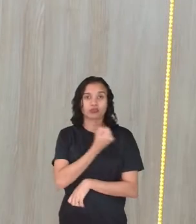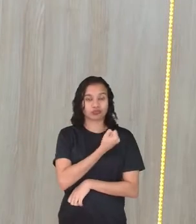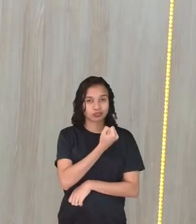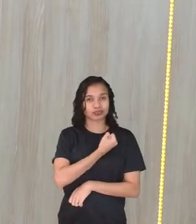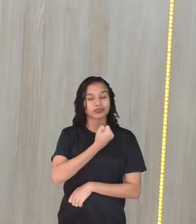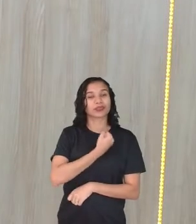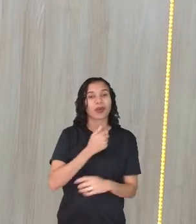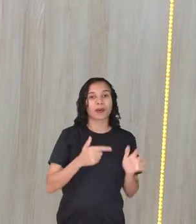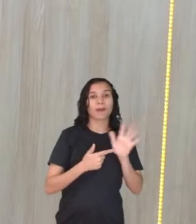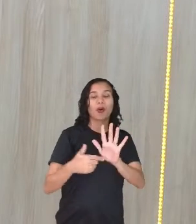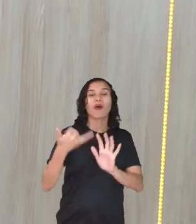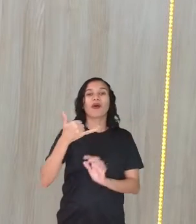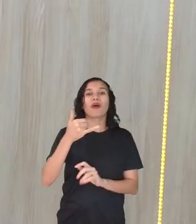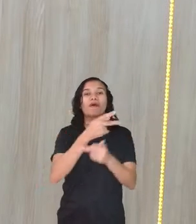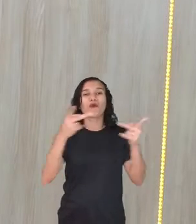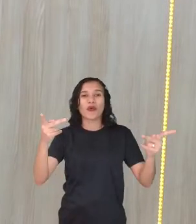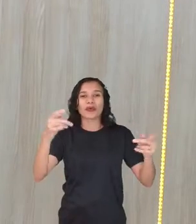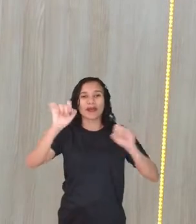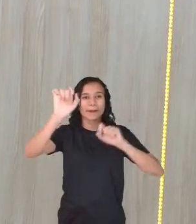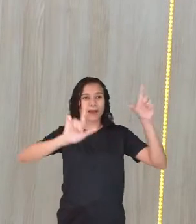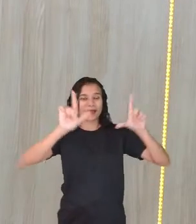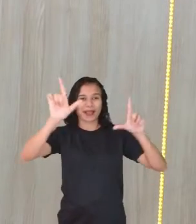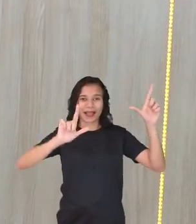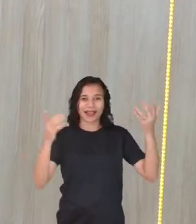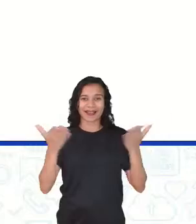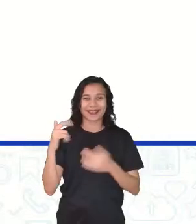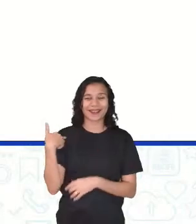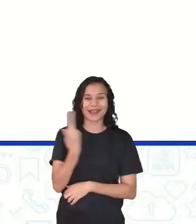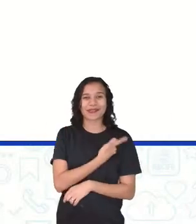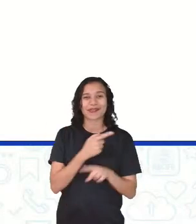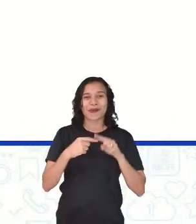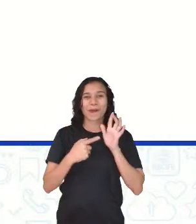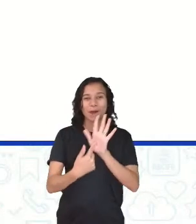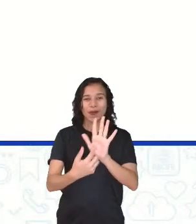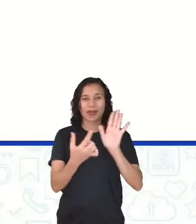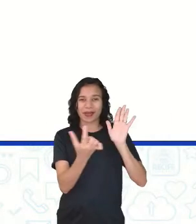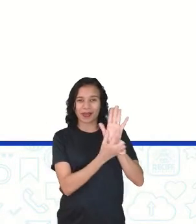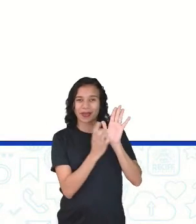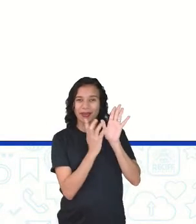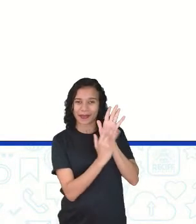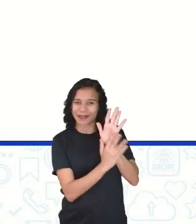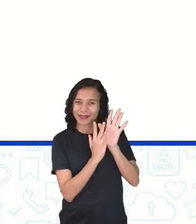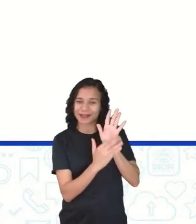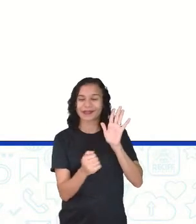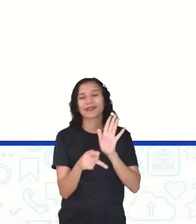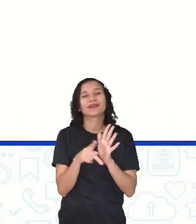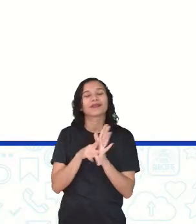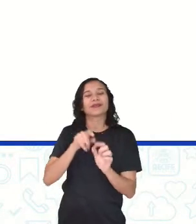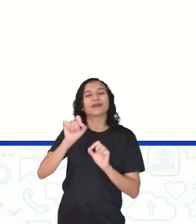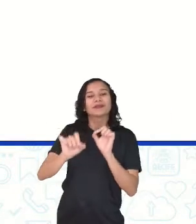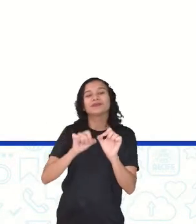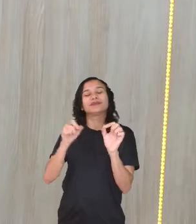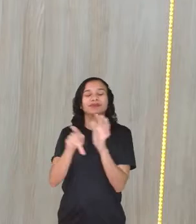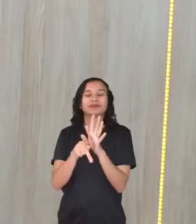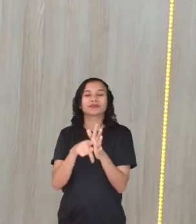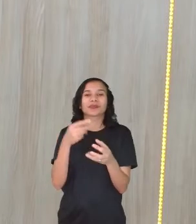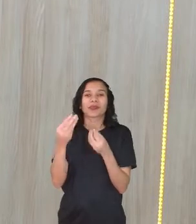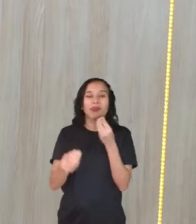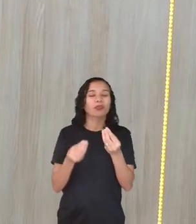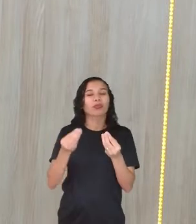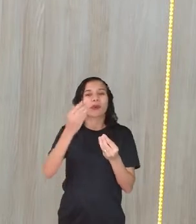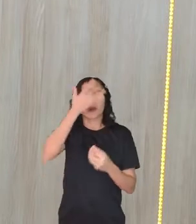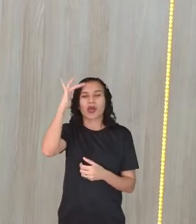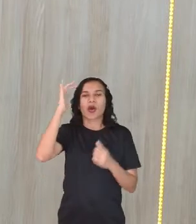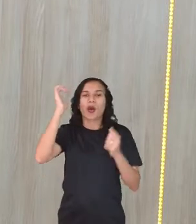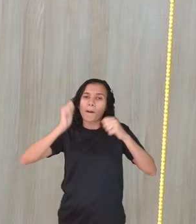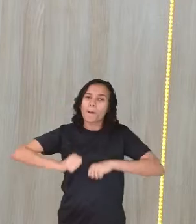celular de vocês para a tela, que agora, né, a gente vai ter aí os 2 QR Codes, onde, na questão aí do QR Code,